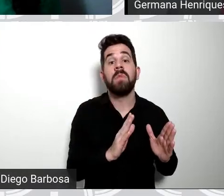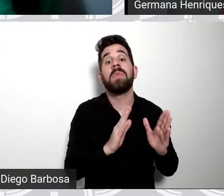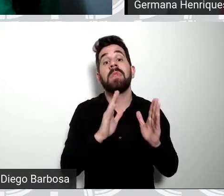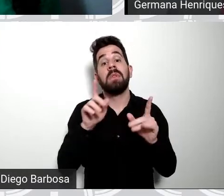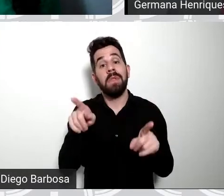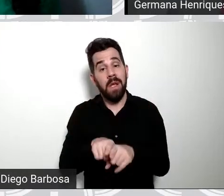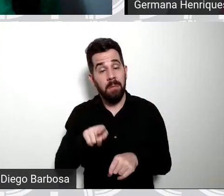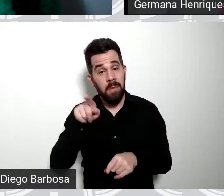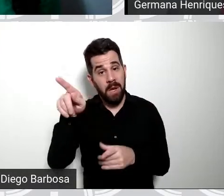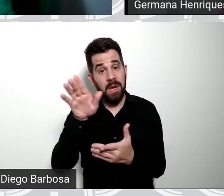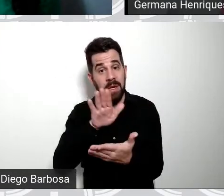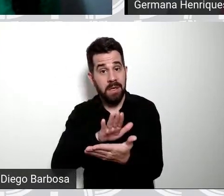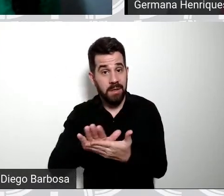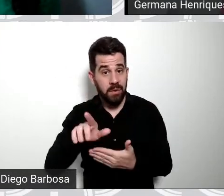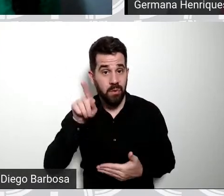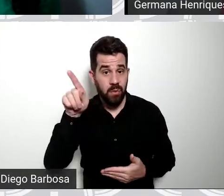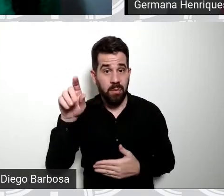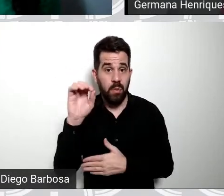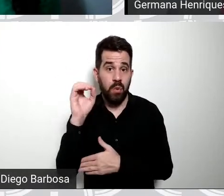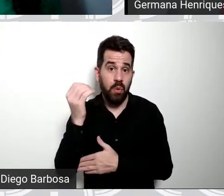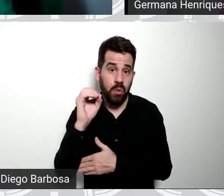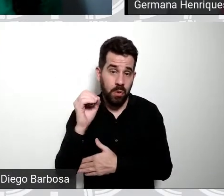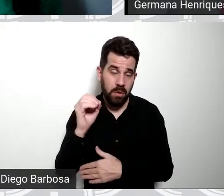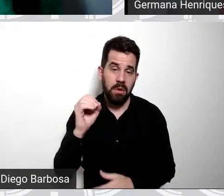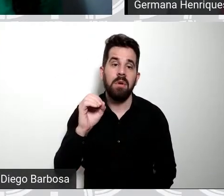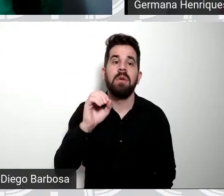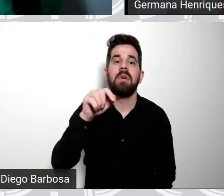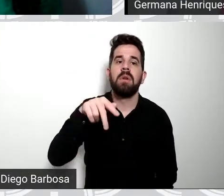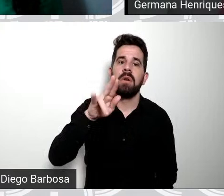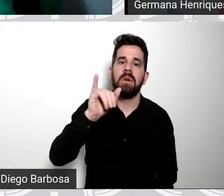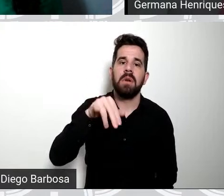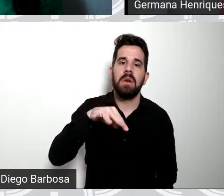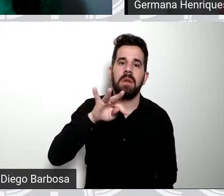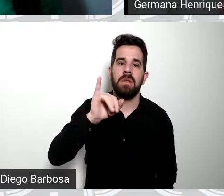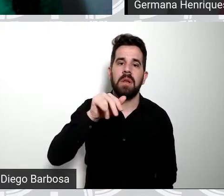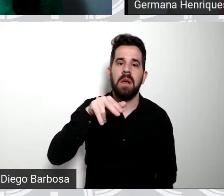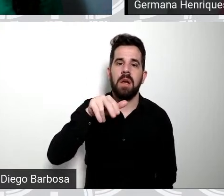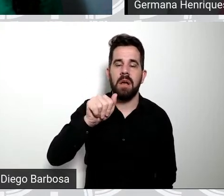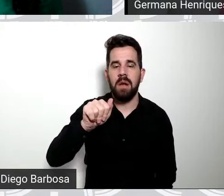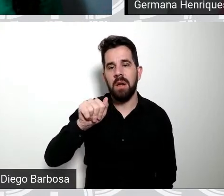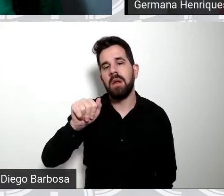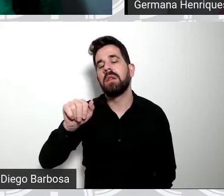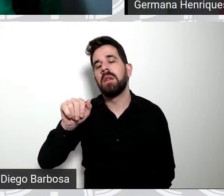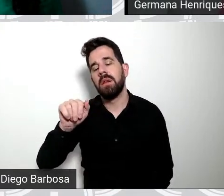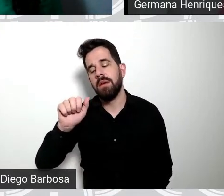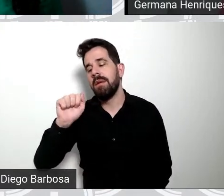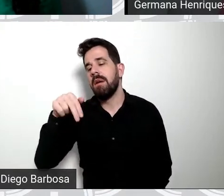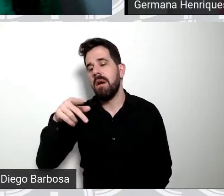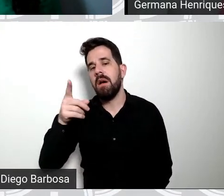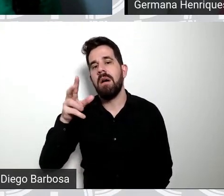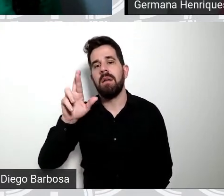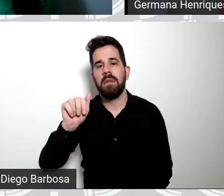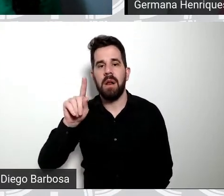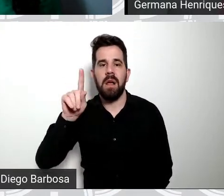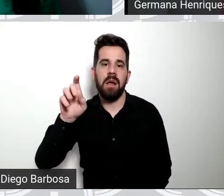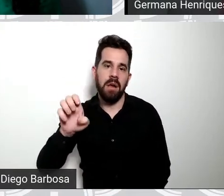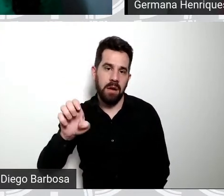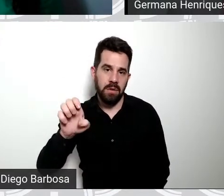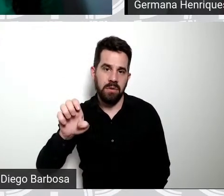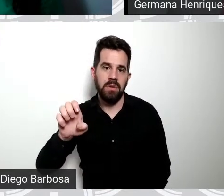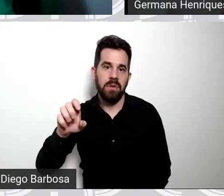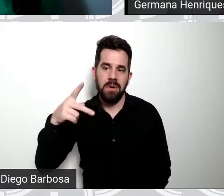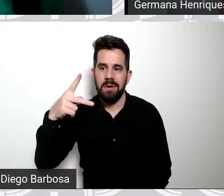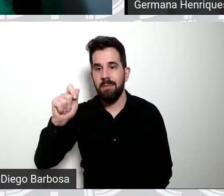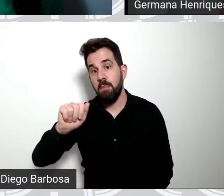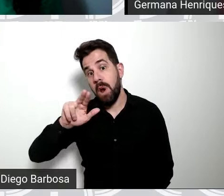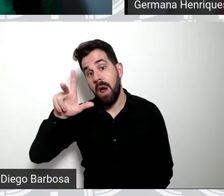Alegre, Mário Quintana, Carlos Drummond de Andrade, Érico Veríssimo, o Paulo Ronay, que não é escritor brasileiro,